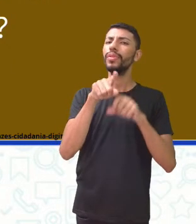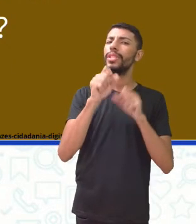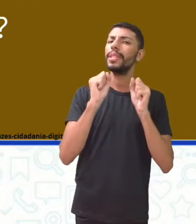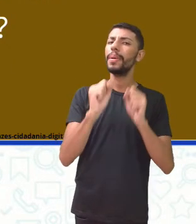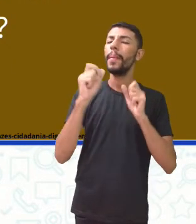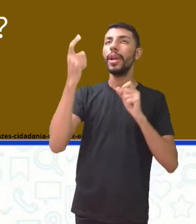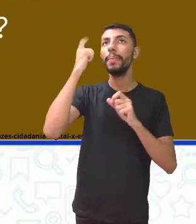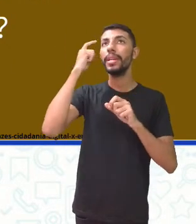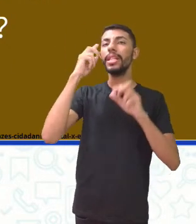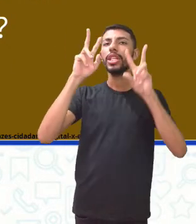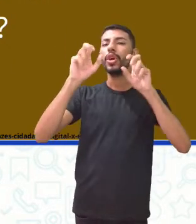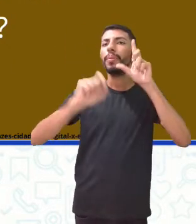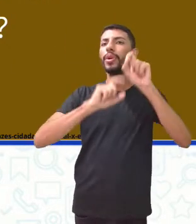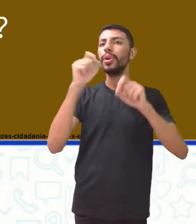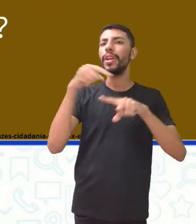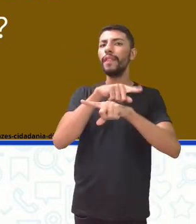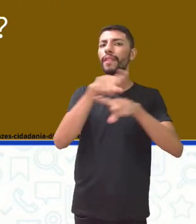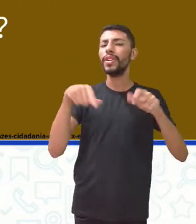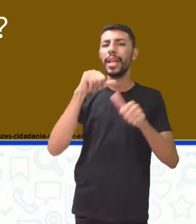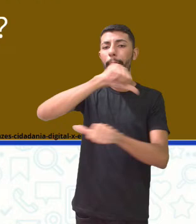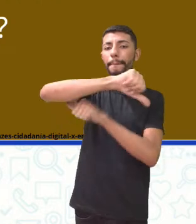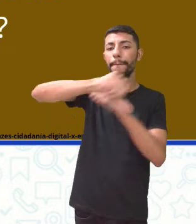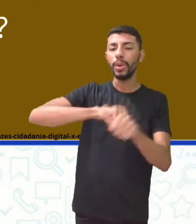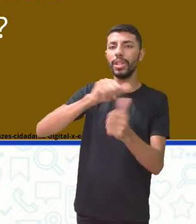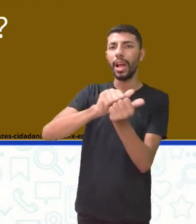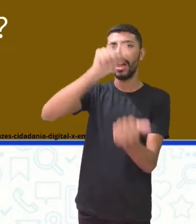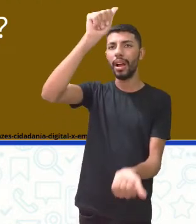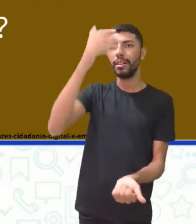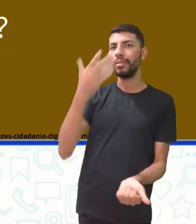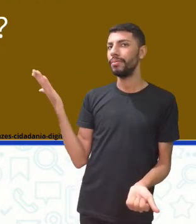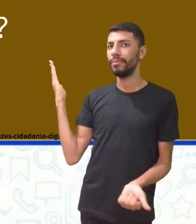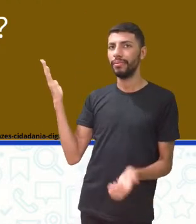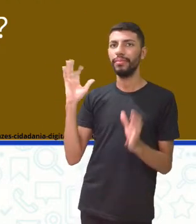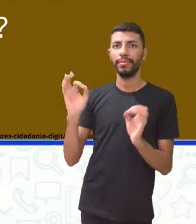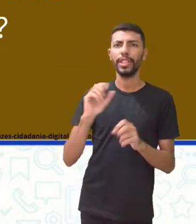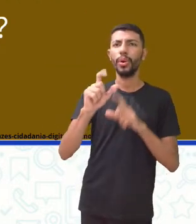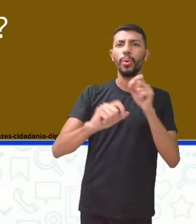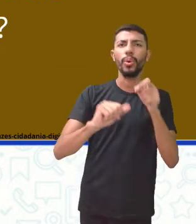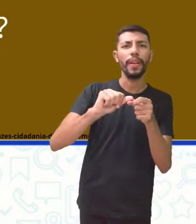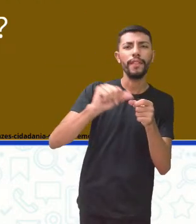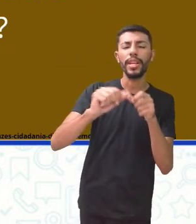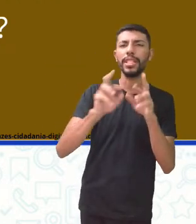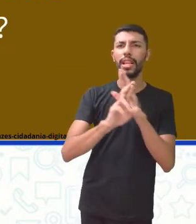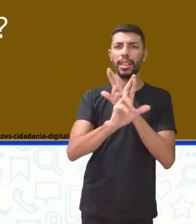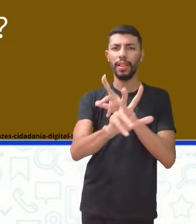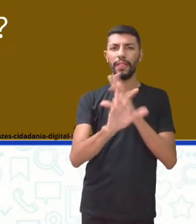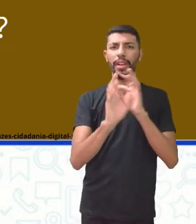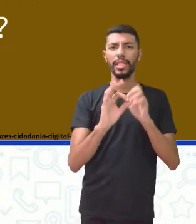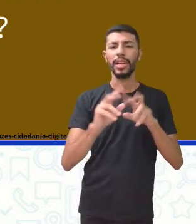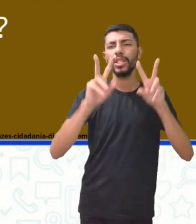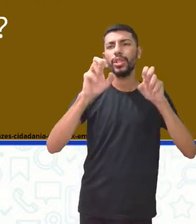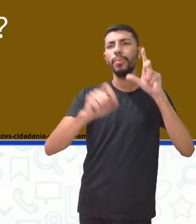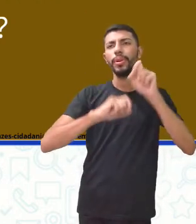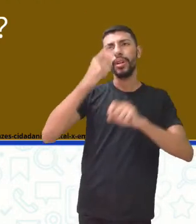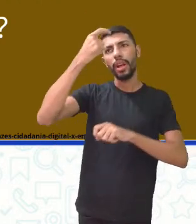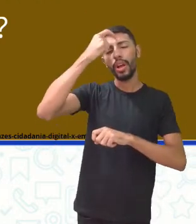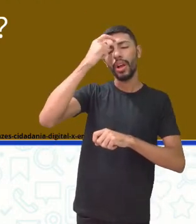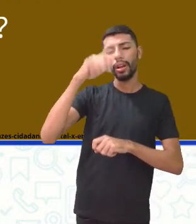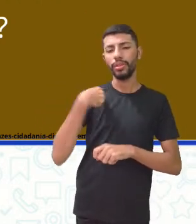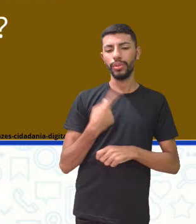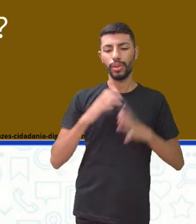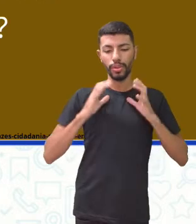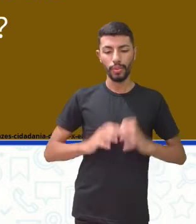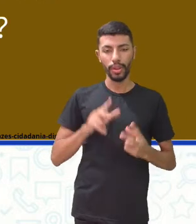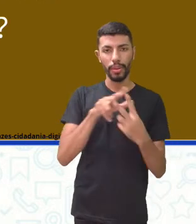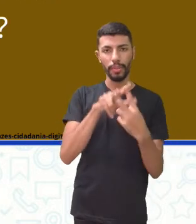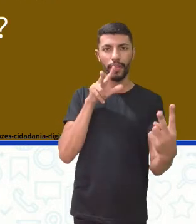você mudaria nesse cartaz, o que é que você faria diferente com relação à conscientização do nosso comportamento digital,